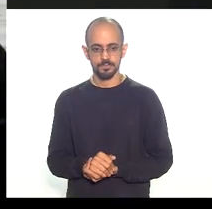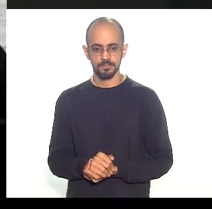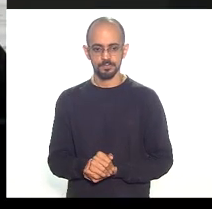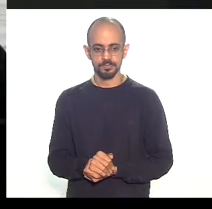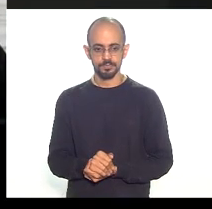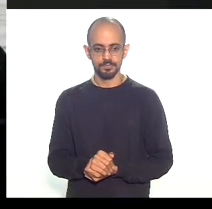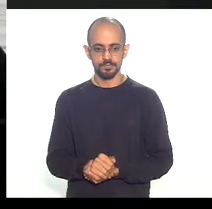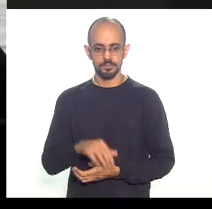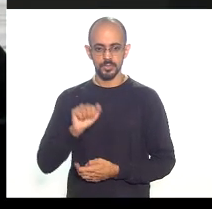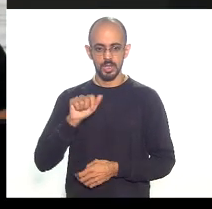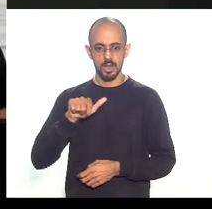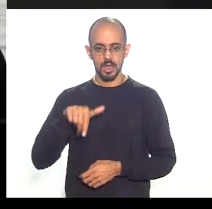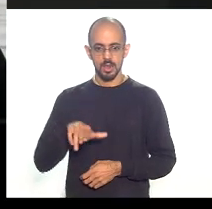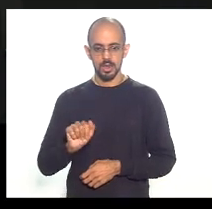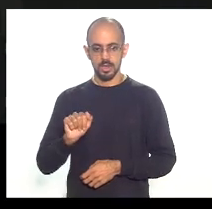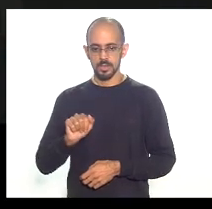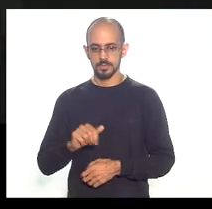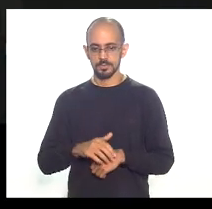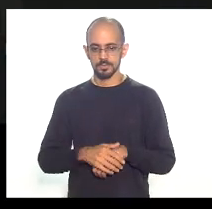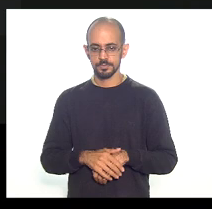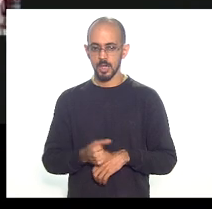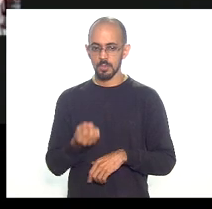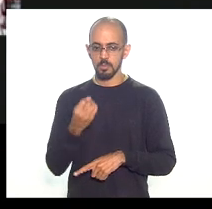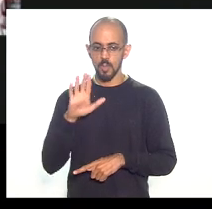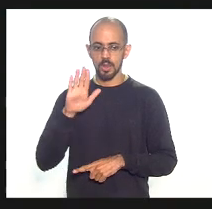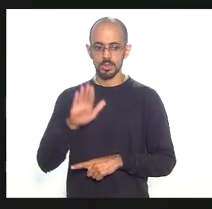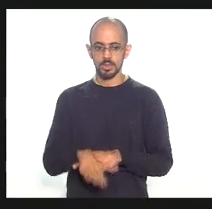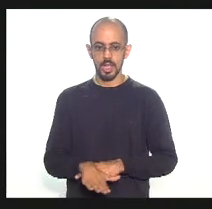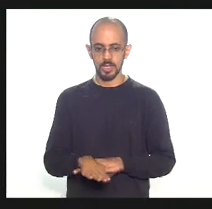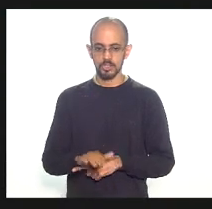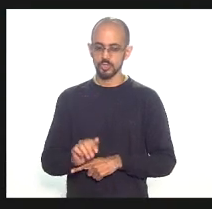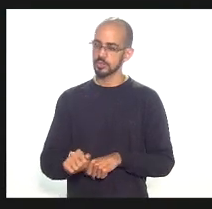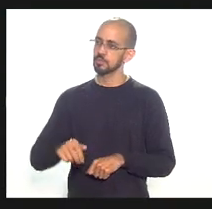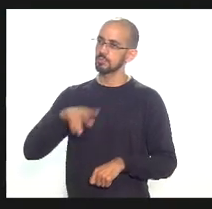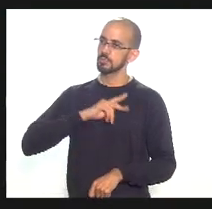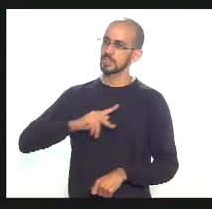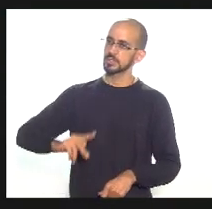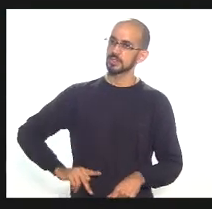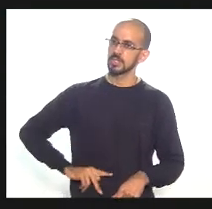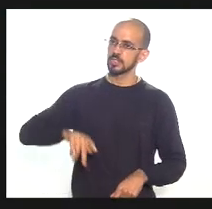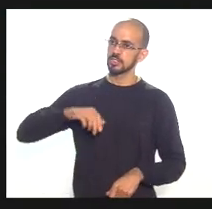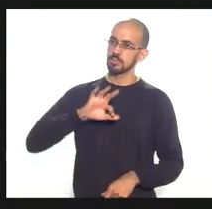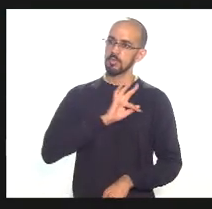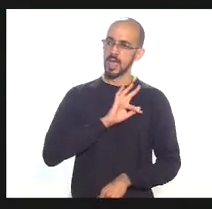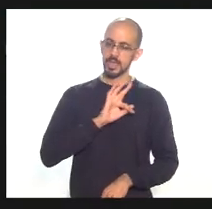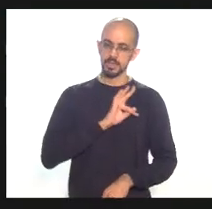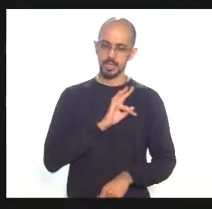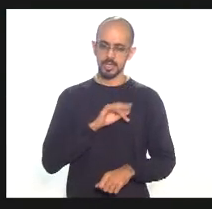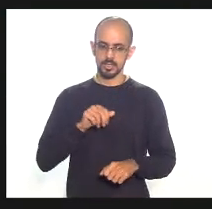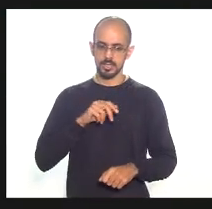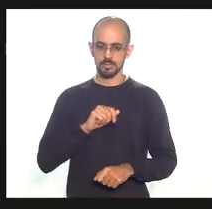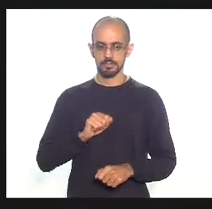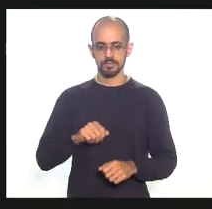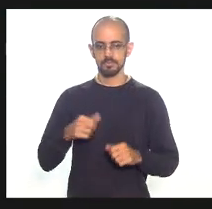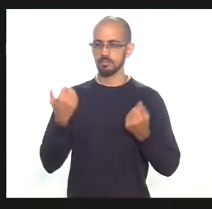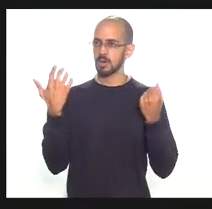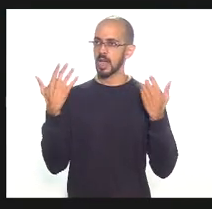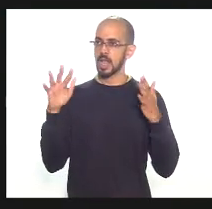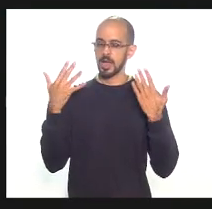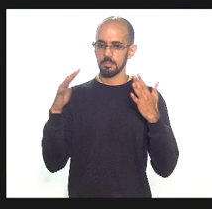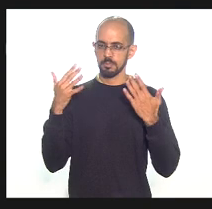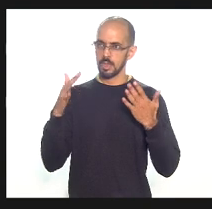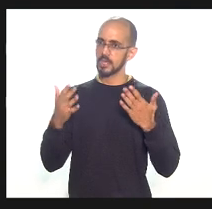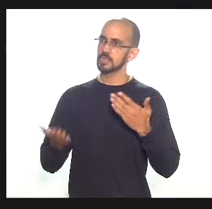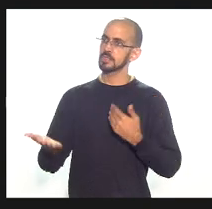deputada Alana Boa tarde Presidente Marta Rocha está presidindo hoje quero dar parabéns a